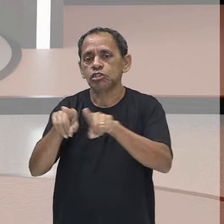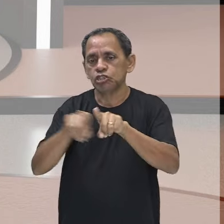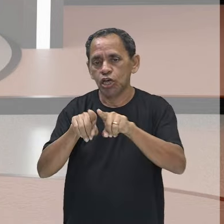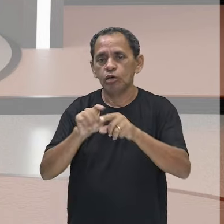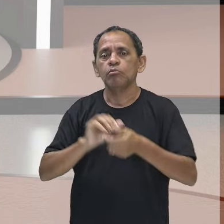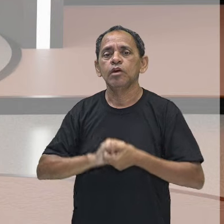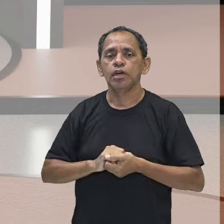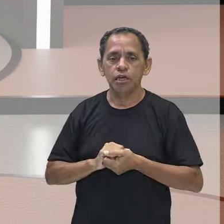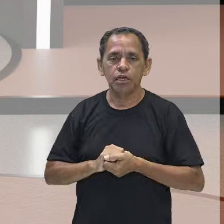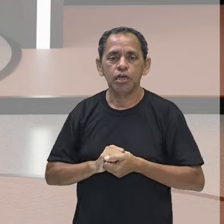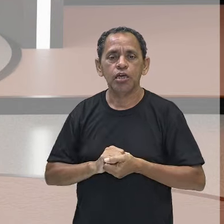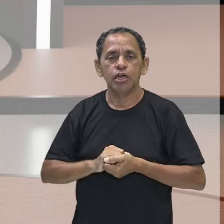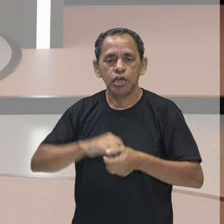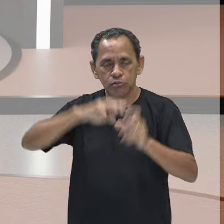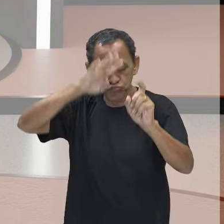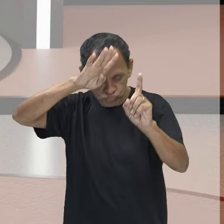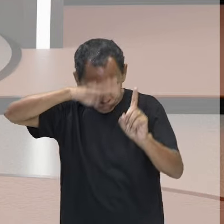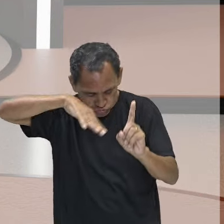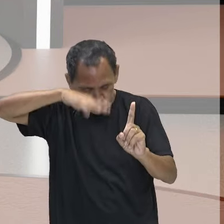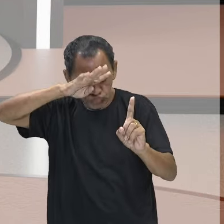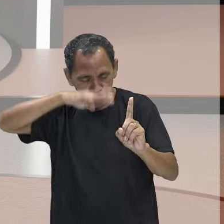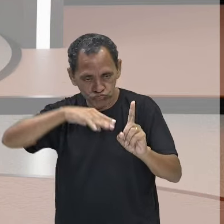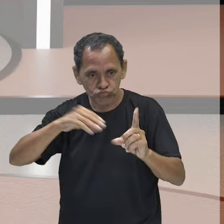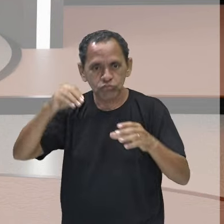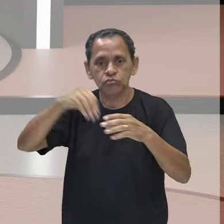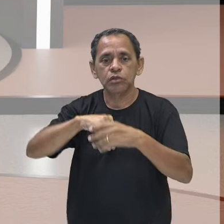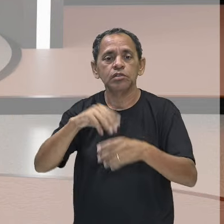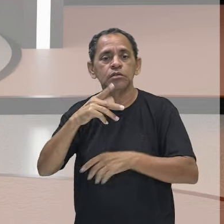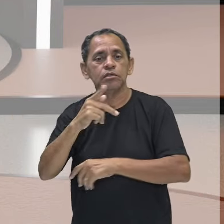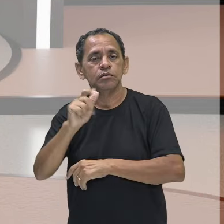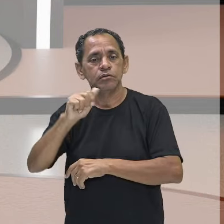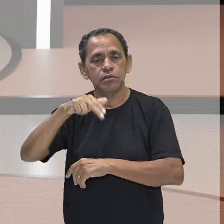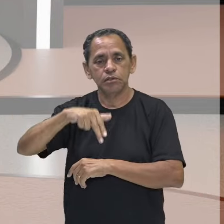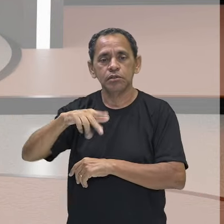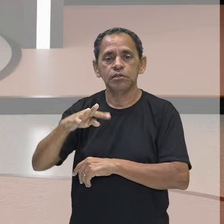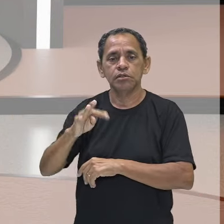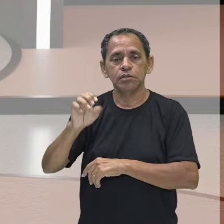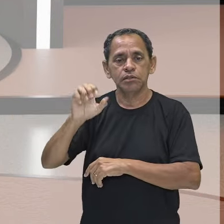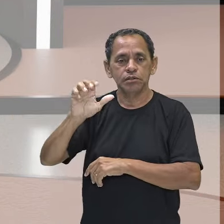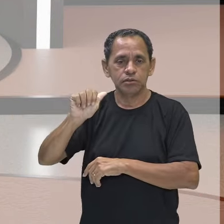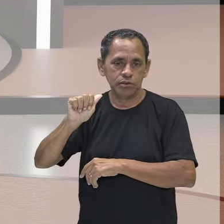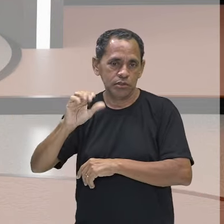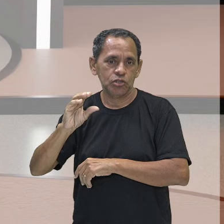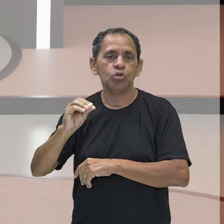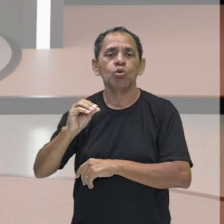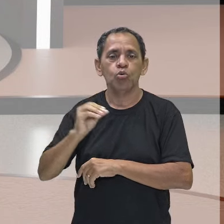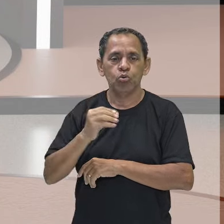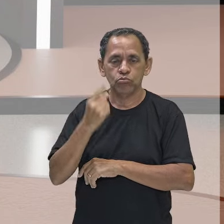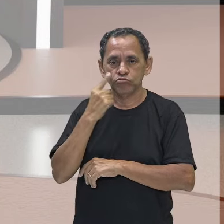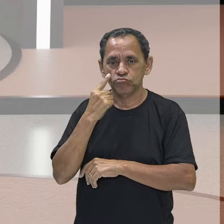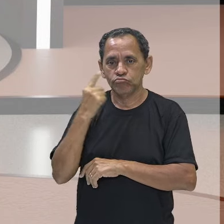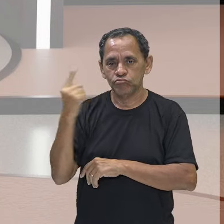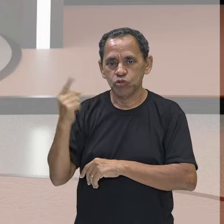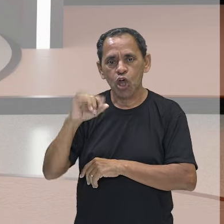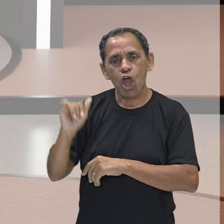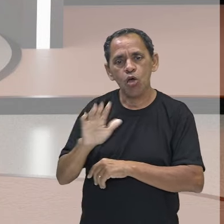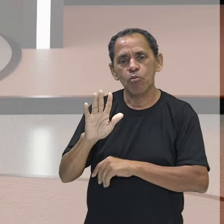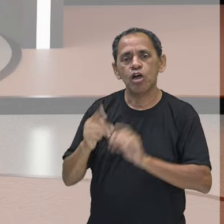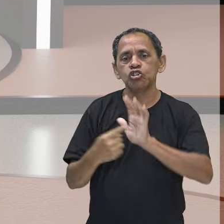muito cultuada dentro ali do panteão romano. Trago para vocês aqui a figura da mesma, da